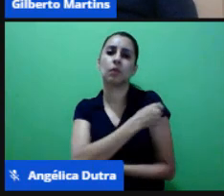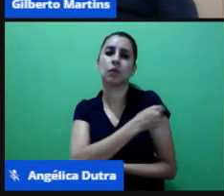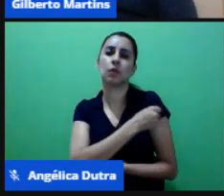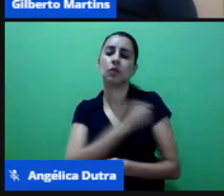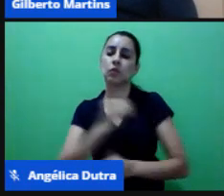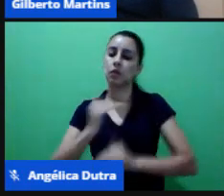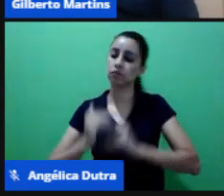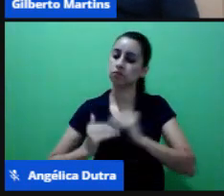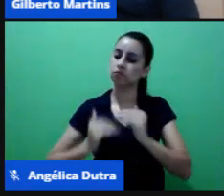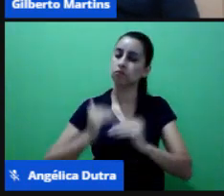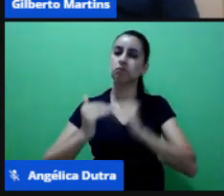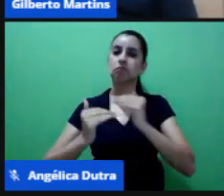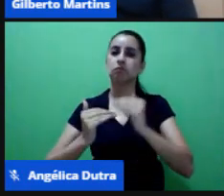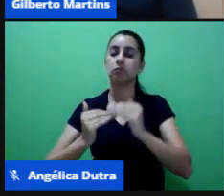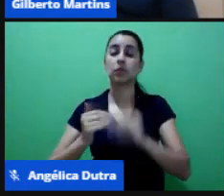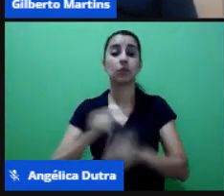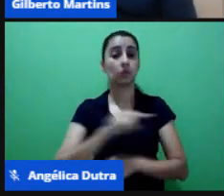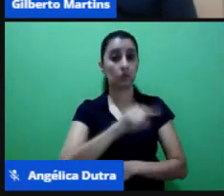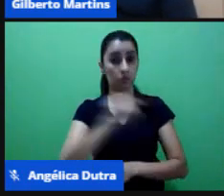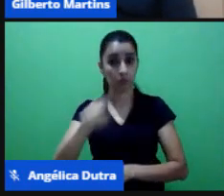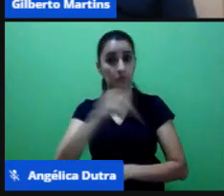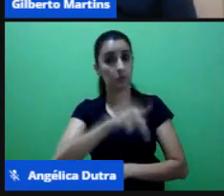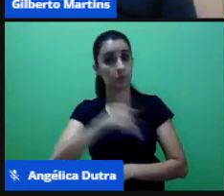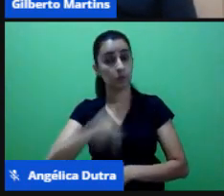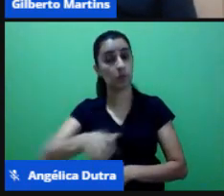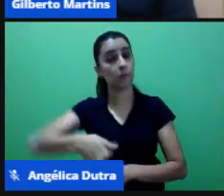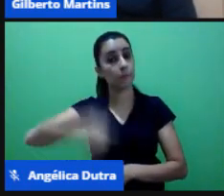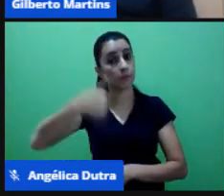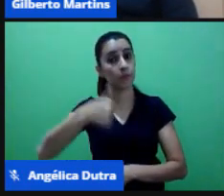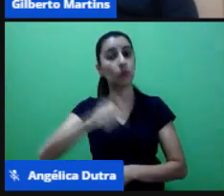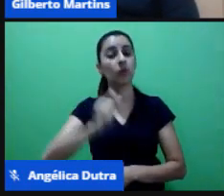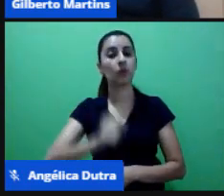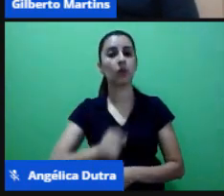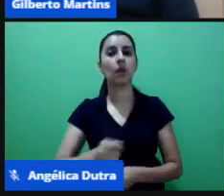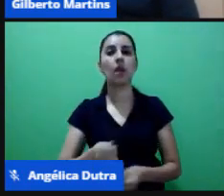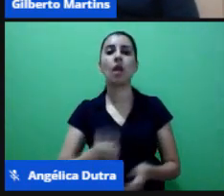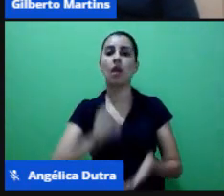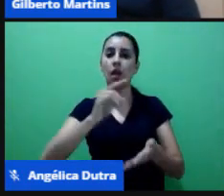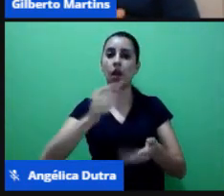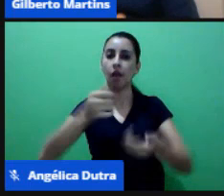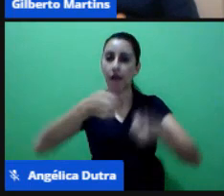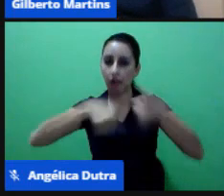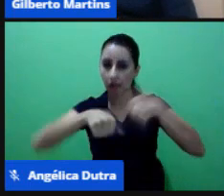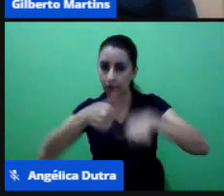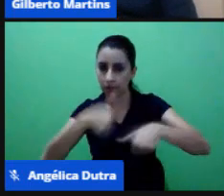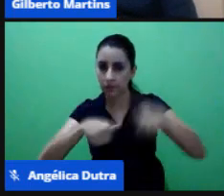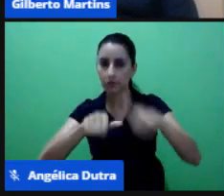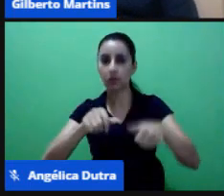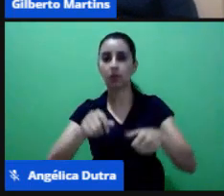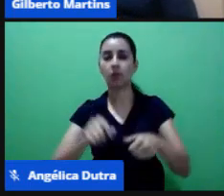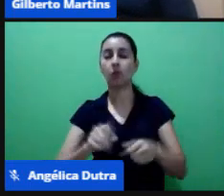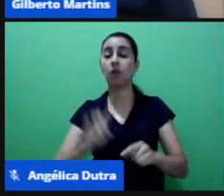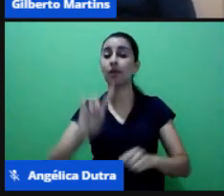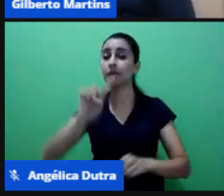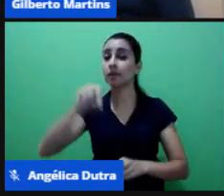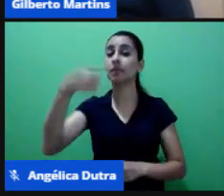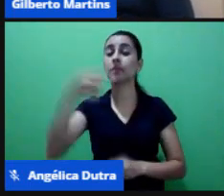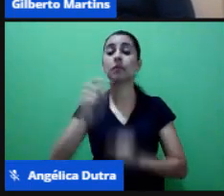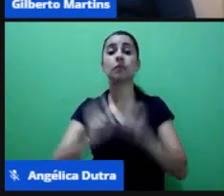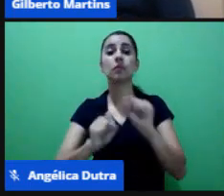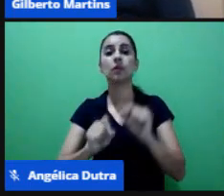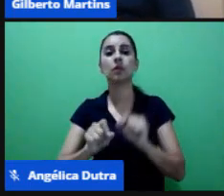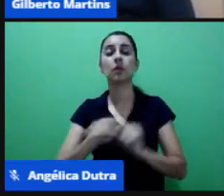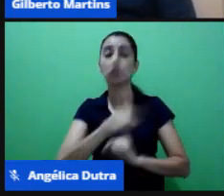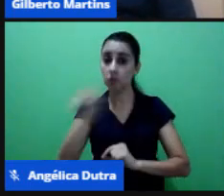como professor, aplica essa atividade diagnóstica e depois de todos esses processos, vocês vão